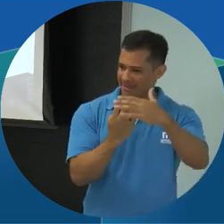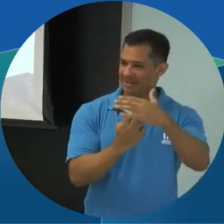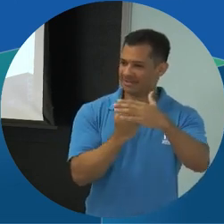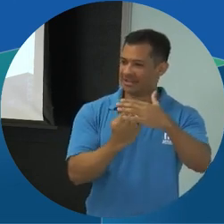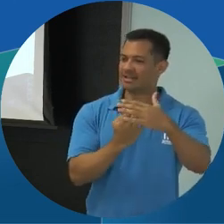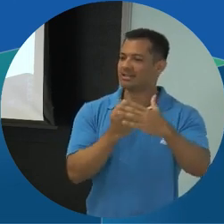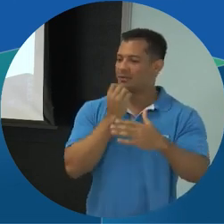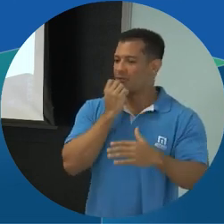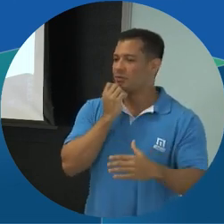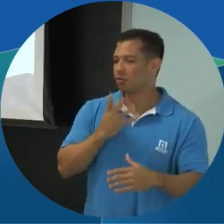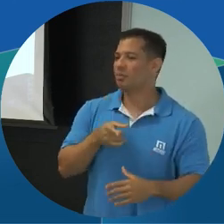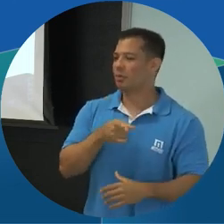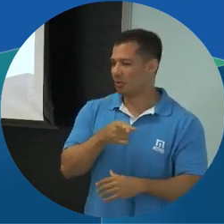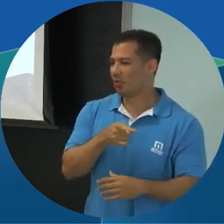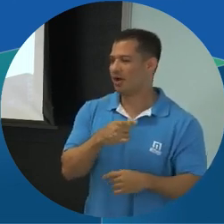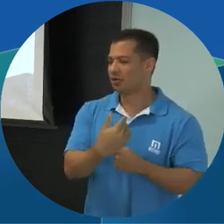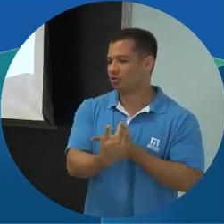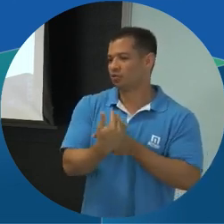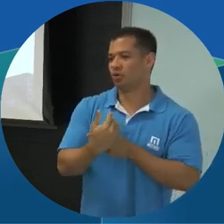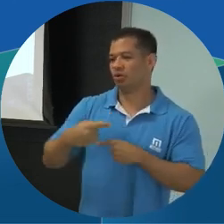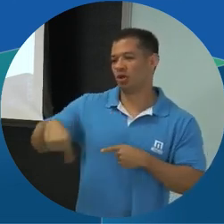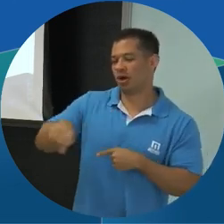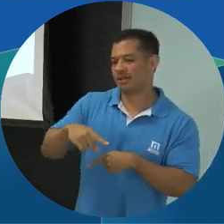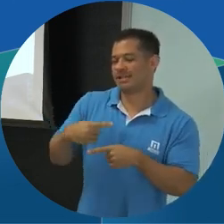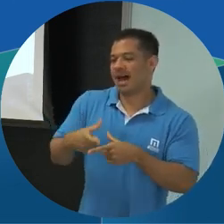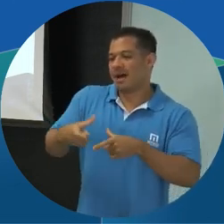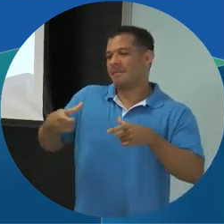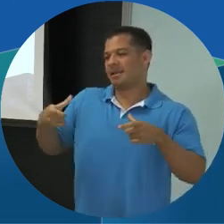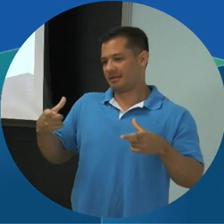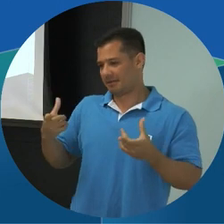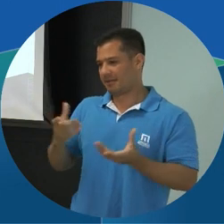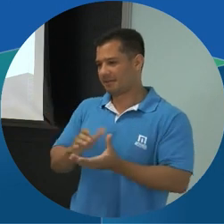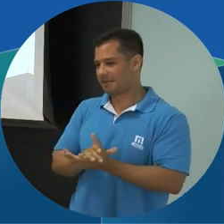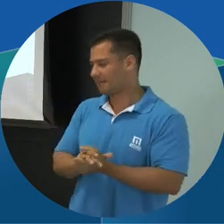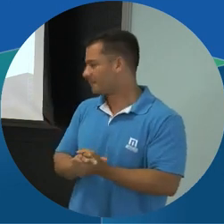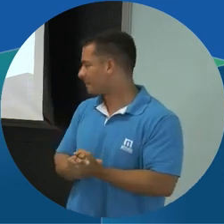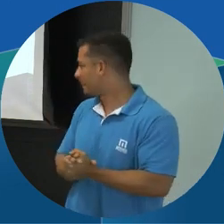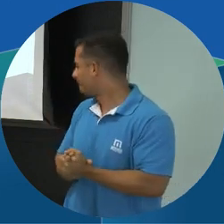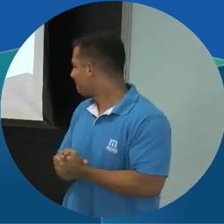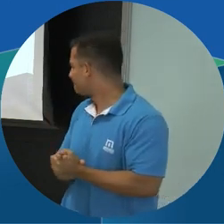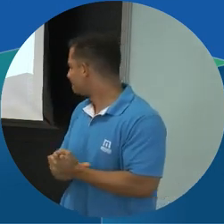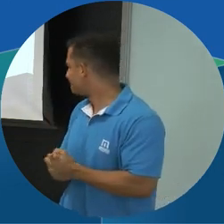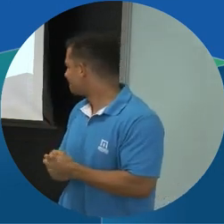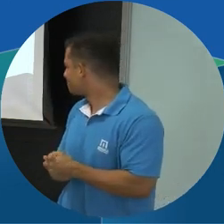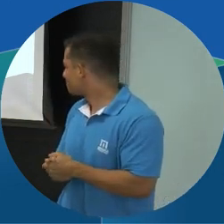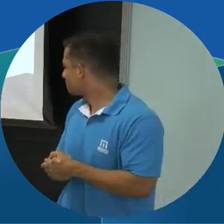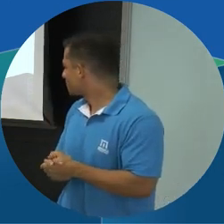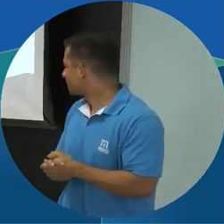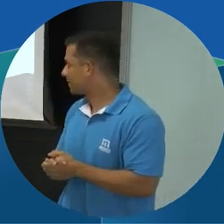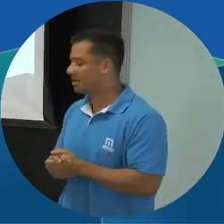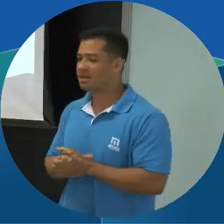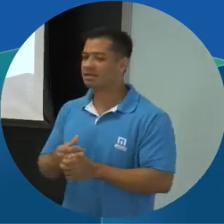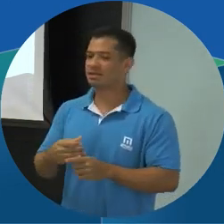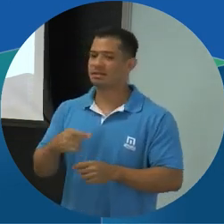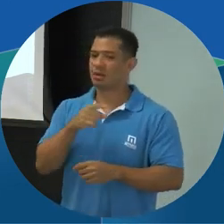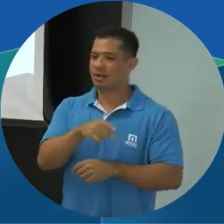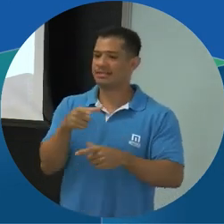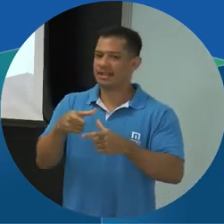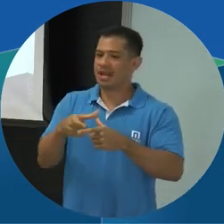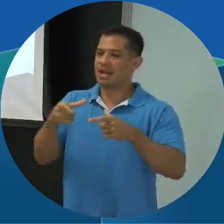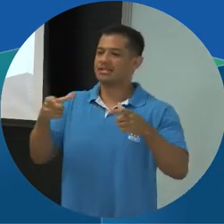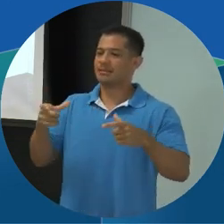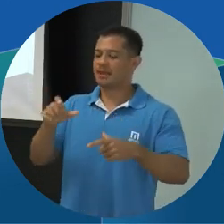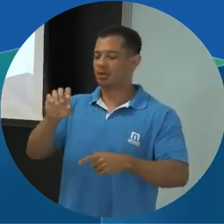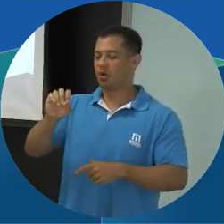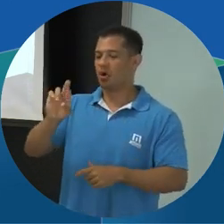pulo de saber o que um pouco diferente a gente tinha que fazer. Isso foi um crescimento orgânico dentro da